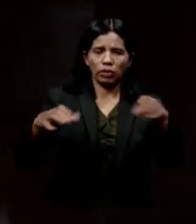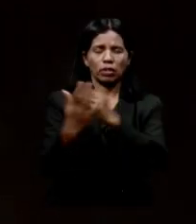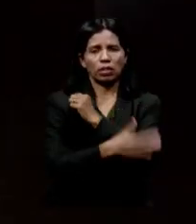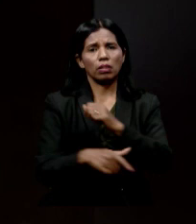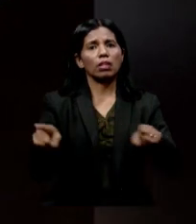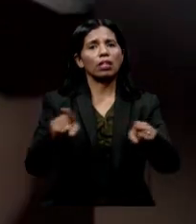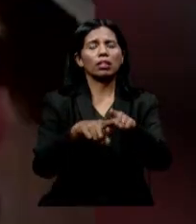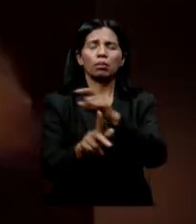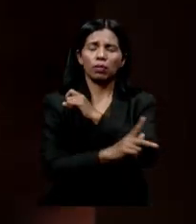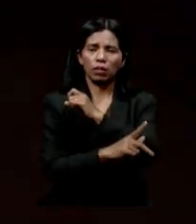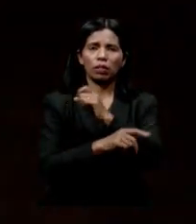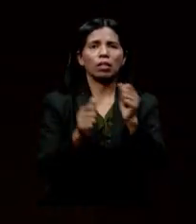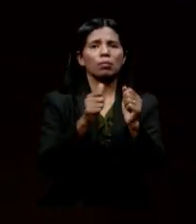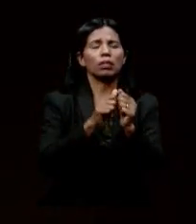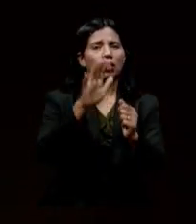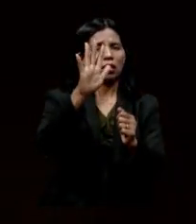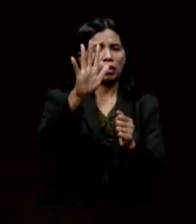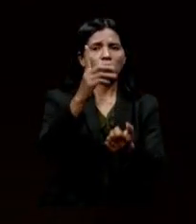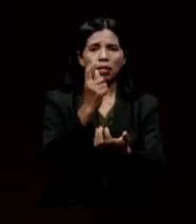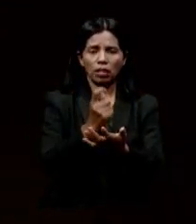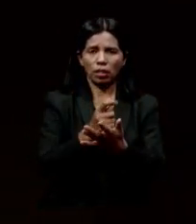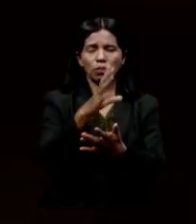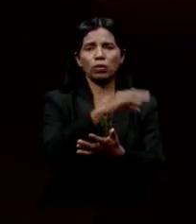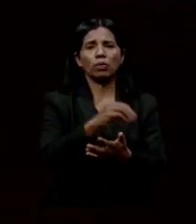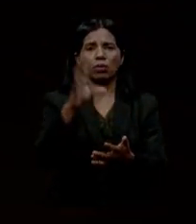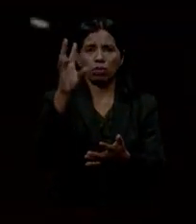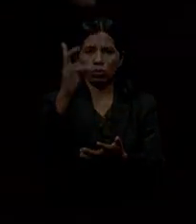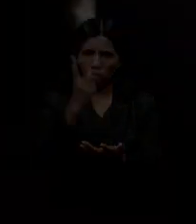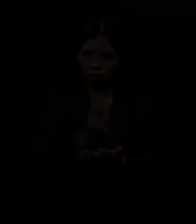e Portugal, Rússia Rio Lima, Tohitu, Agustin da Costa, Celina Lopes, Tiemen.